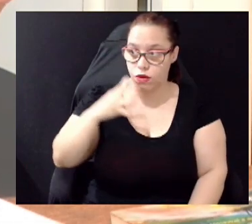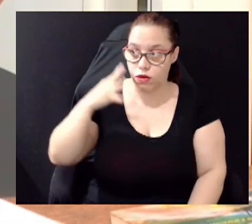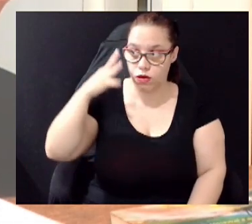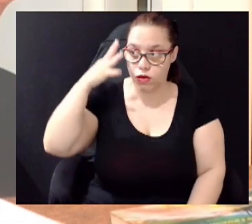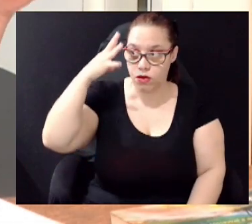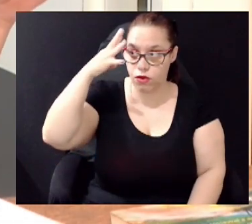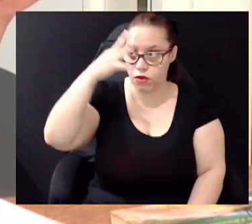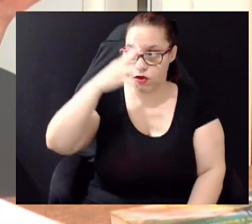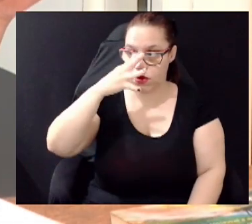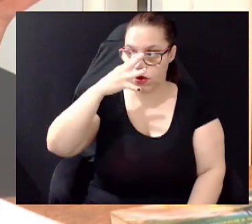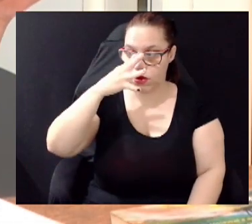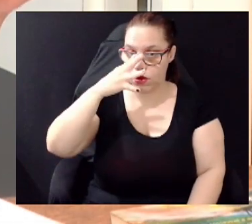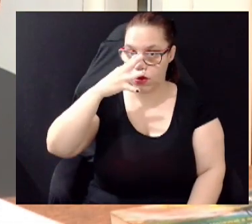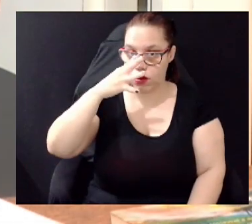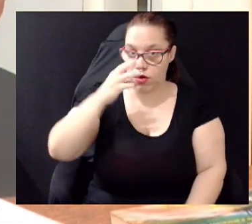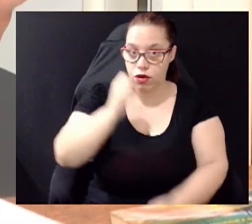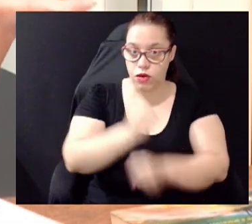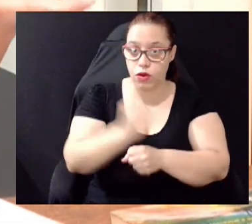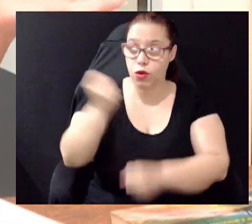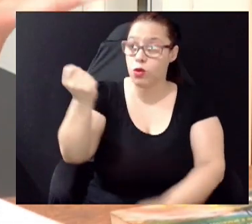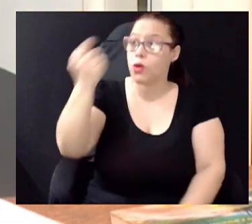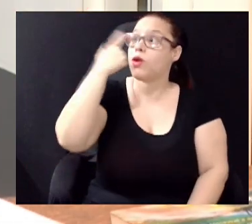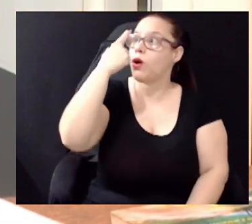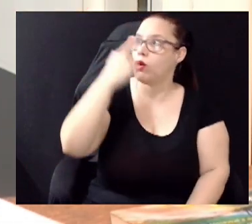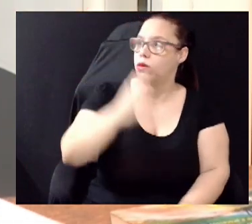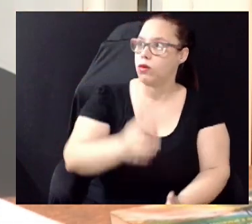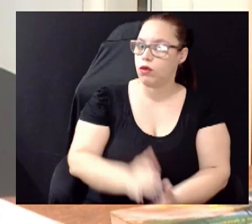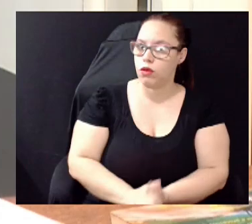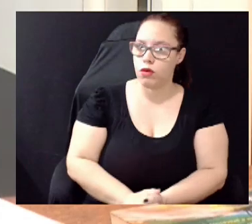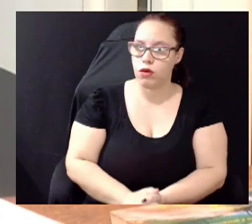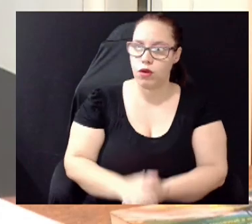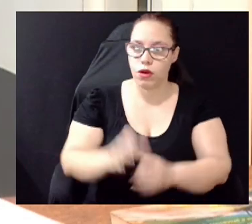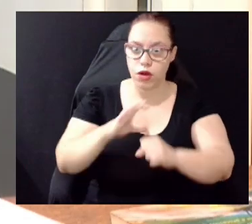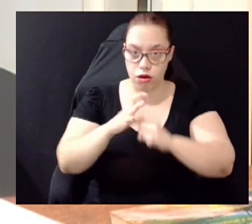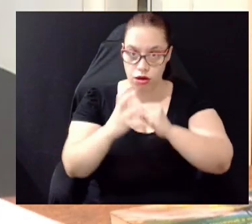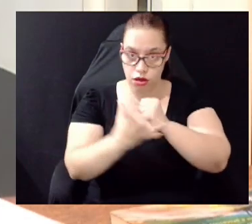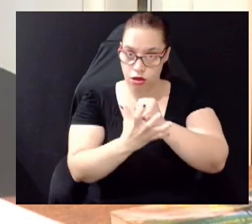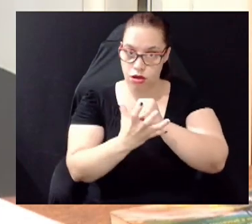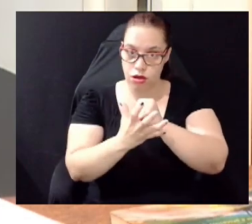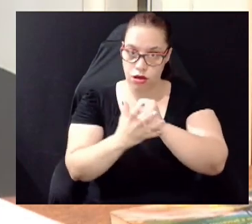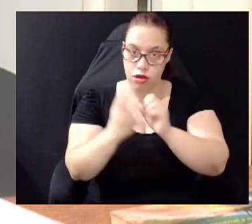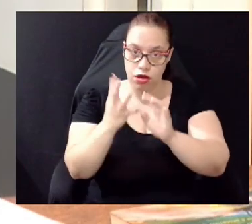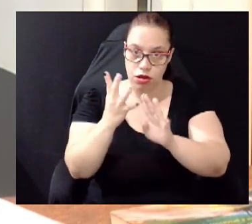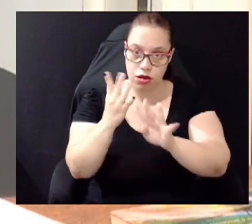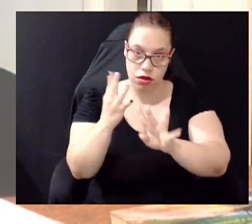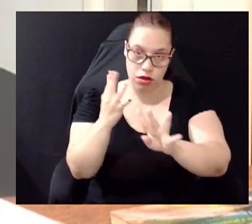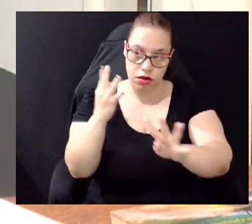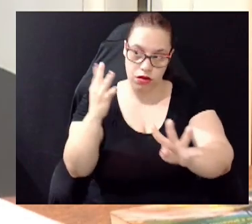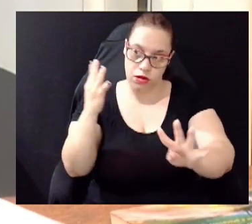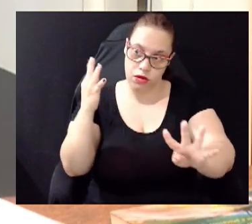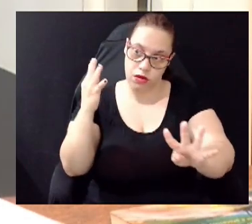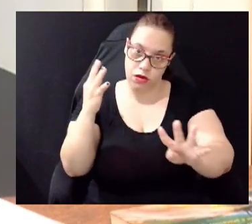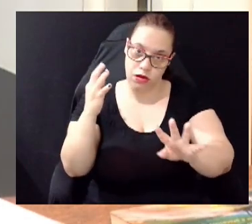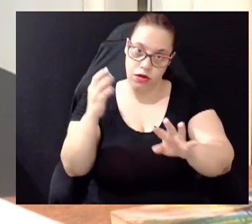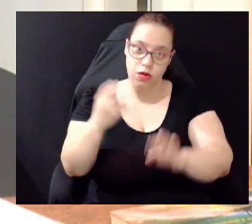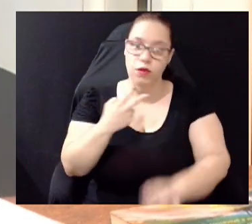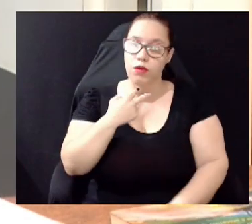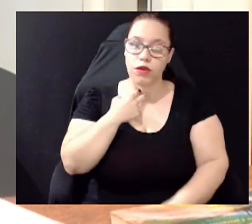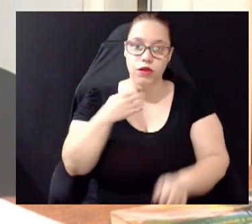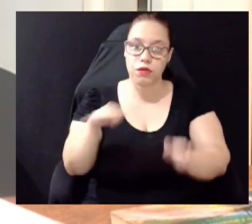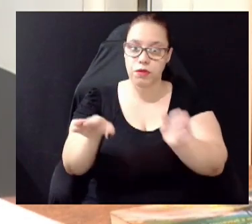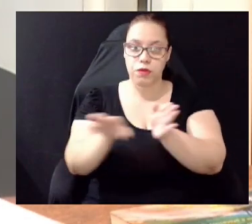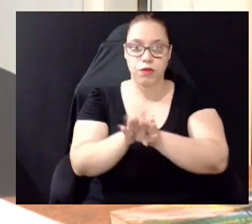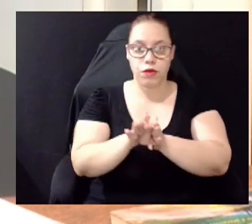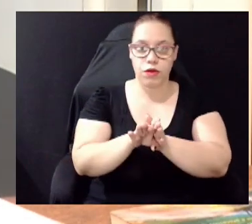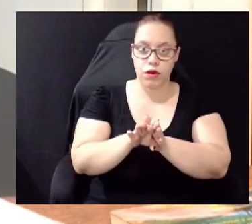fora, no sol, porque era pandemia, né, então tinha um ar-condicionado lá dentro, e a gente não podia entrar enquanto não houvesse